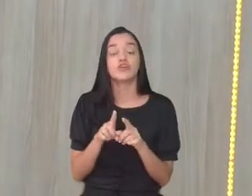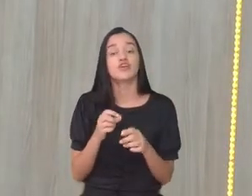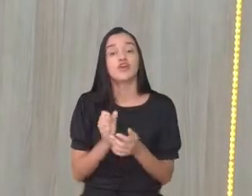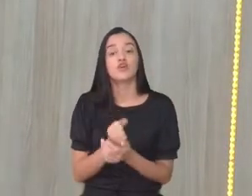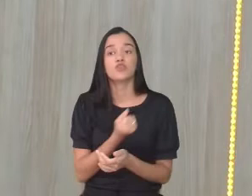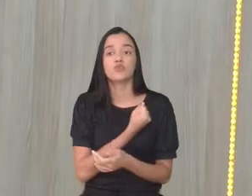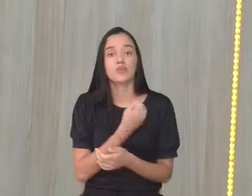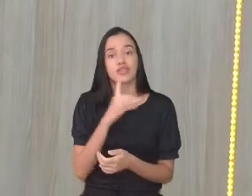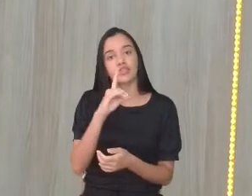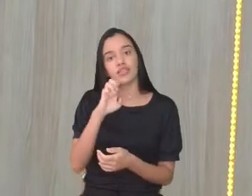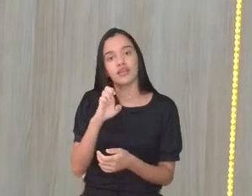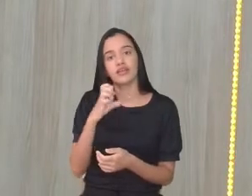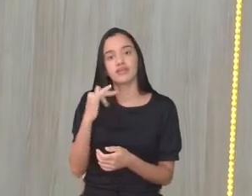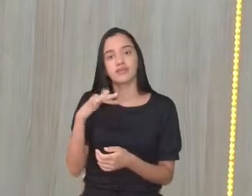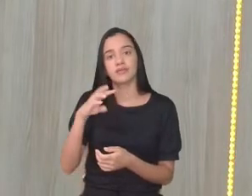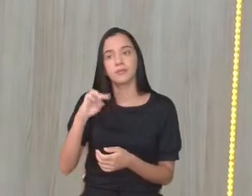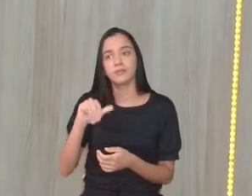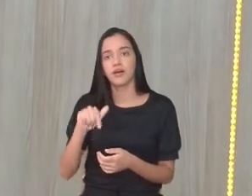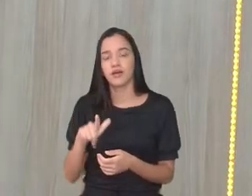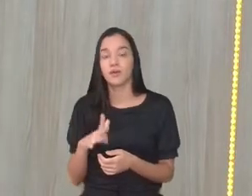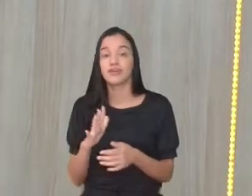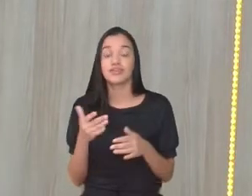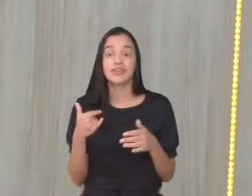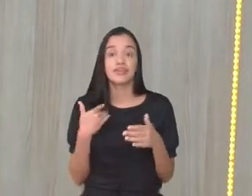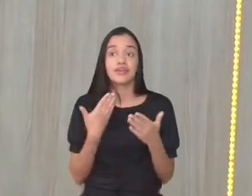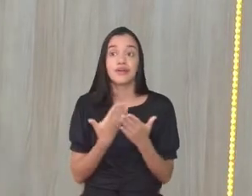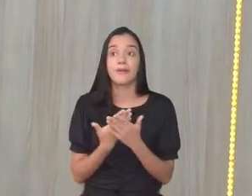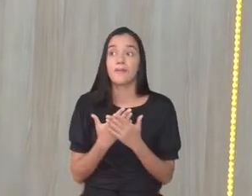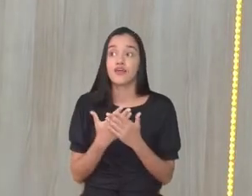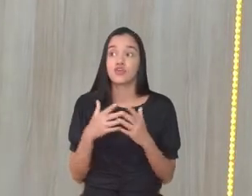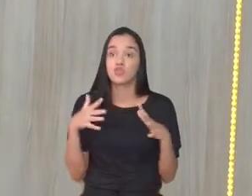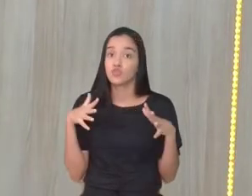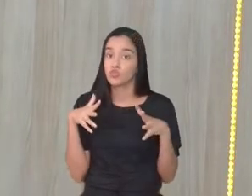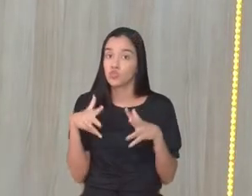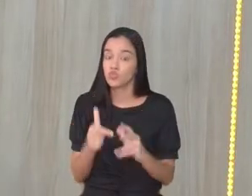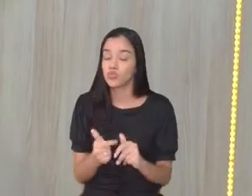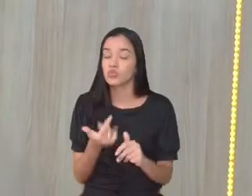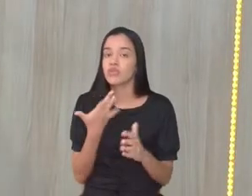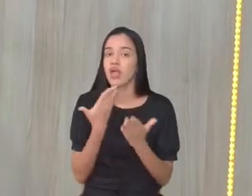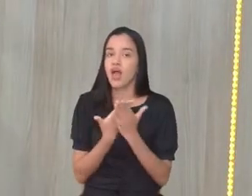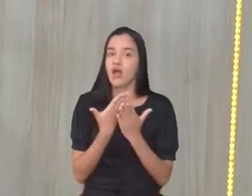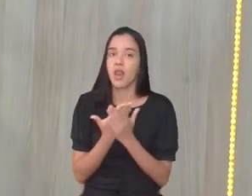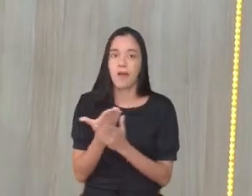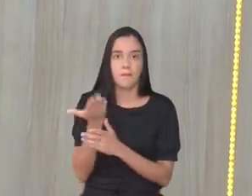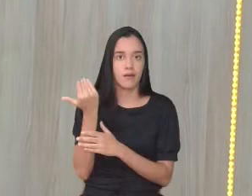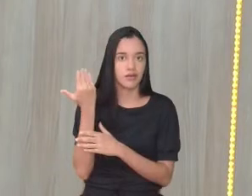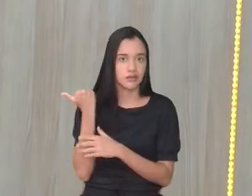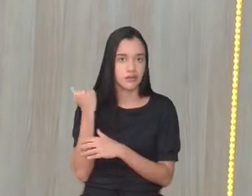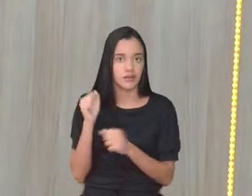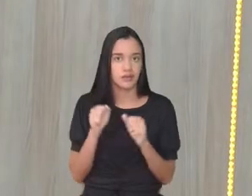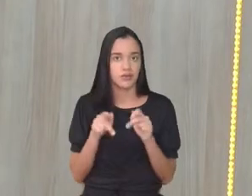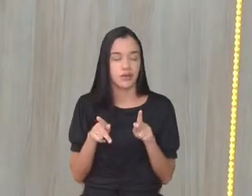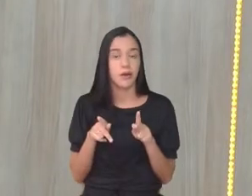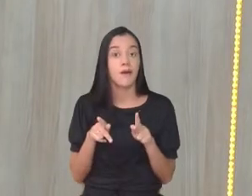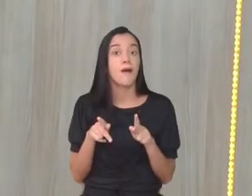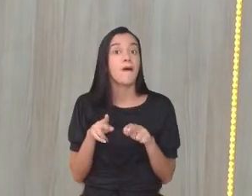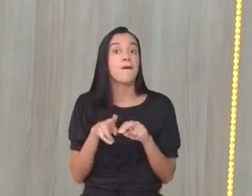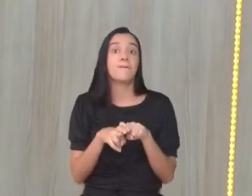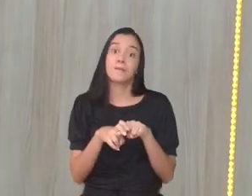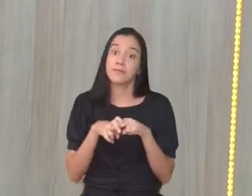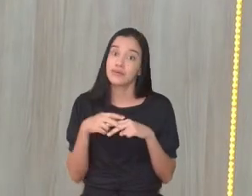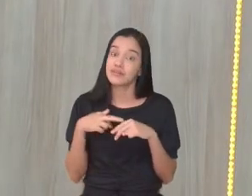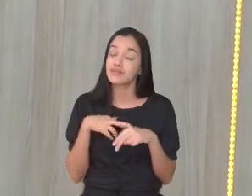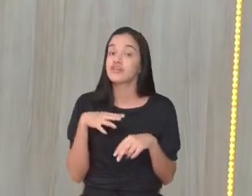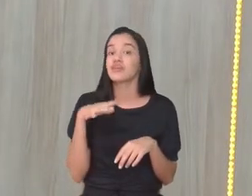Certinho? E na aula de hoje, isso aqui tudinho foi o que a gente viu na aula passada, tá? Por isso que eu falei rapidão,